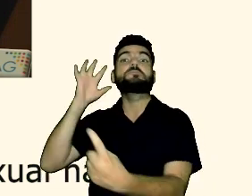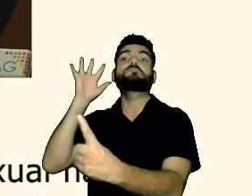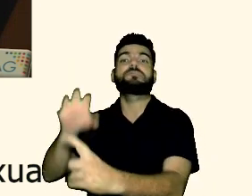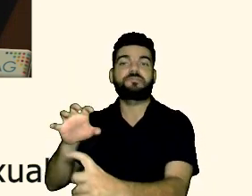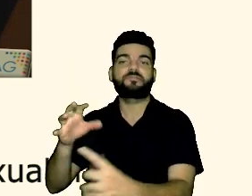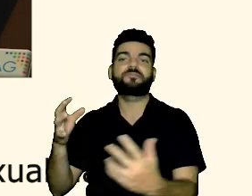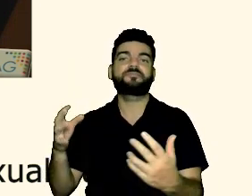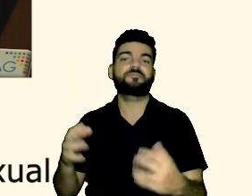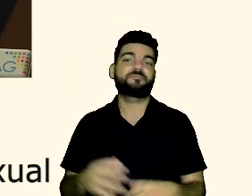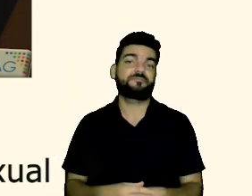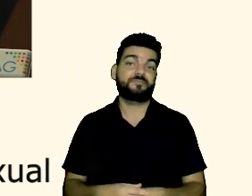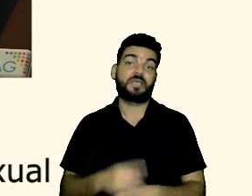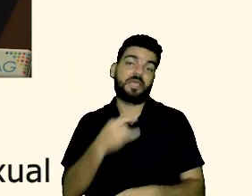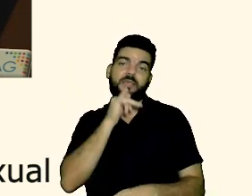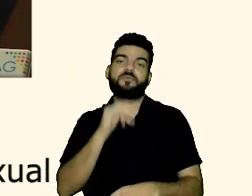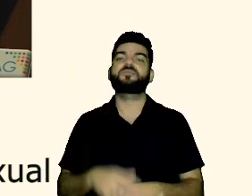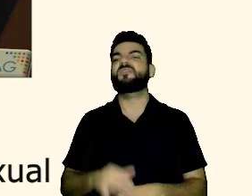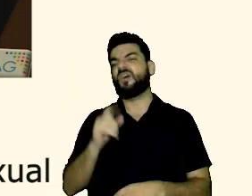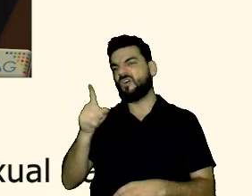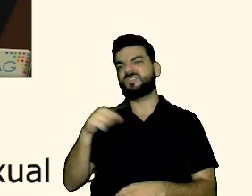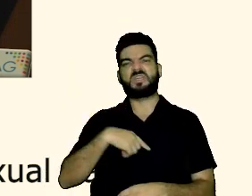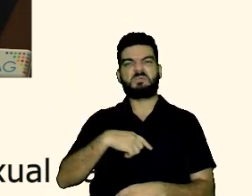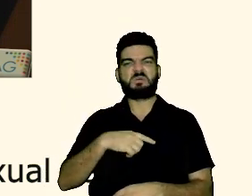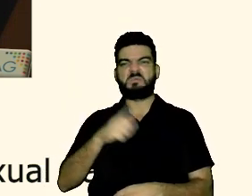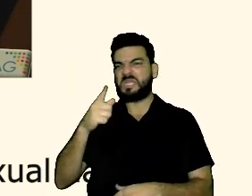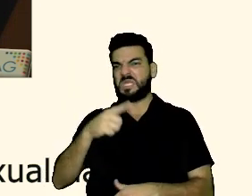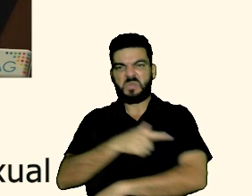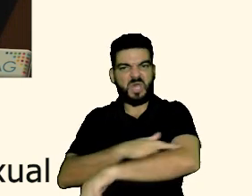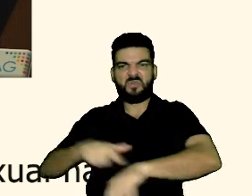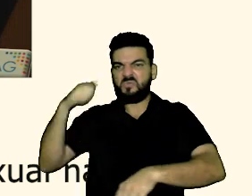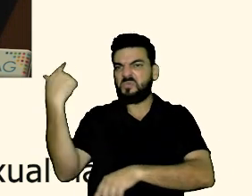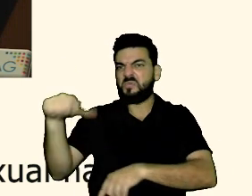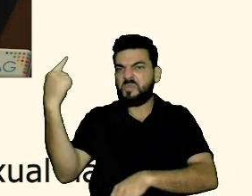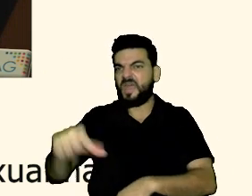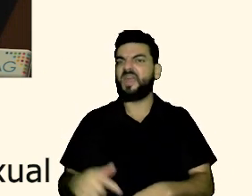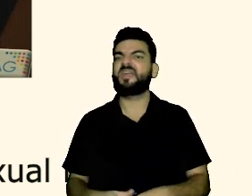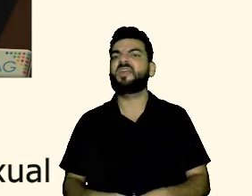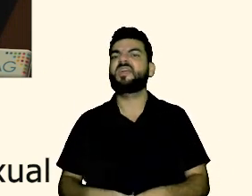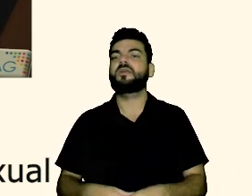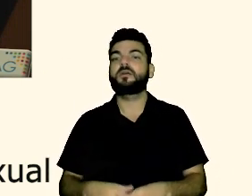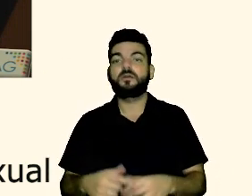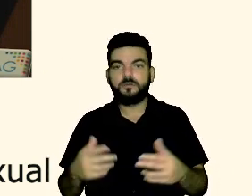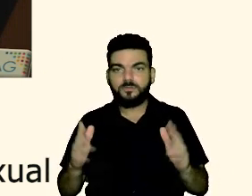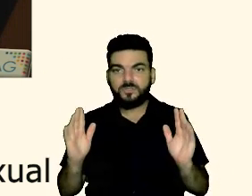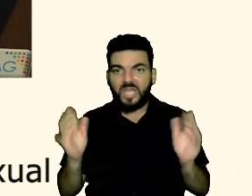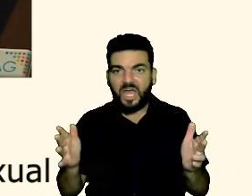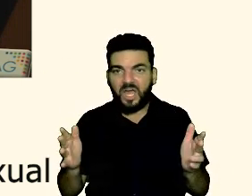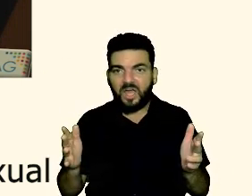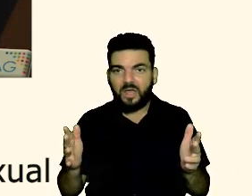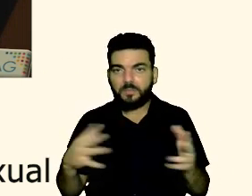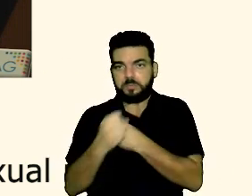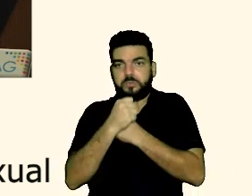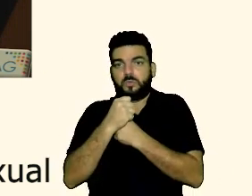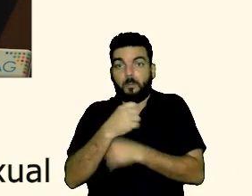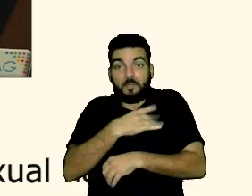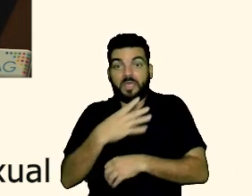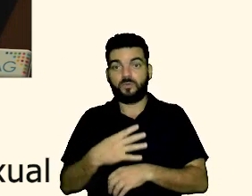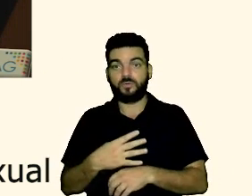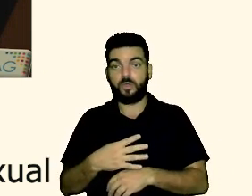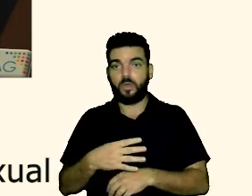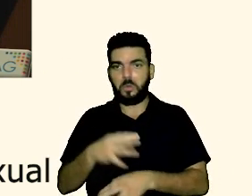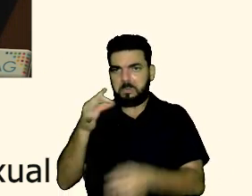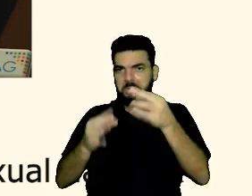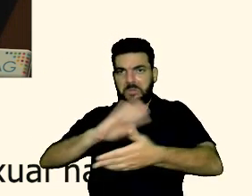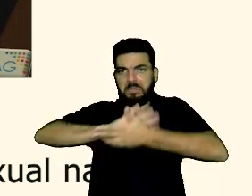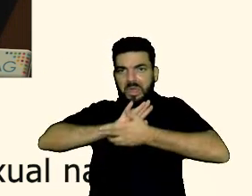né? Isso fecha o canal de comunicação entre as pessoas, porque eu fui julgada e a primeira reação que nós temos é: não, não sou responsável.